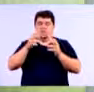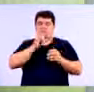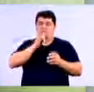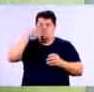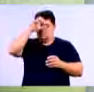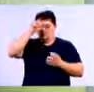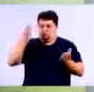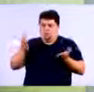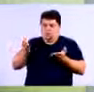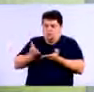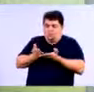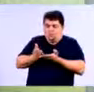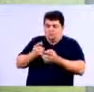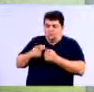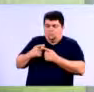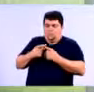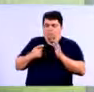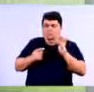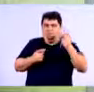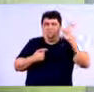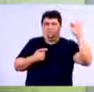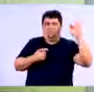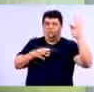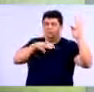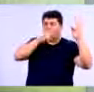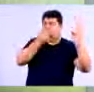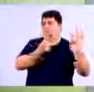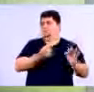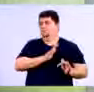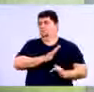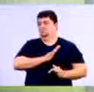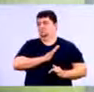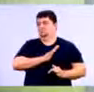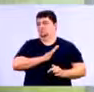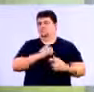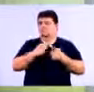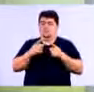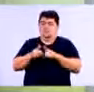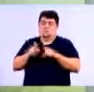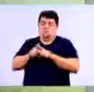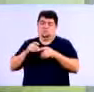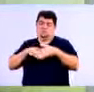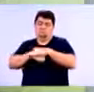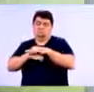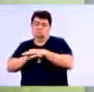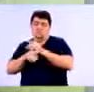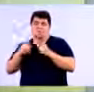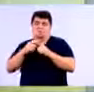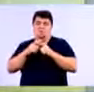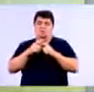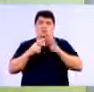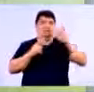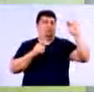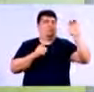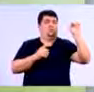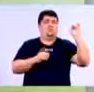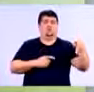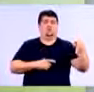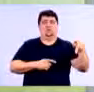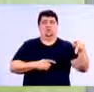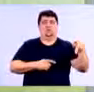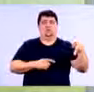hoje para ganhar dinheiro no futuro, mas também pode economizar hoje para você se aposentar no futuro, né? Eu acredito que